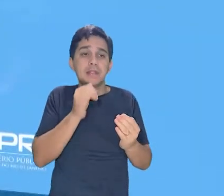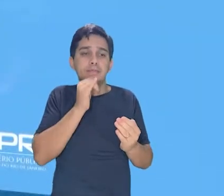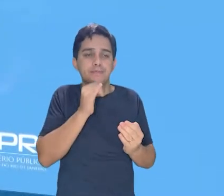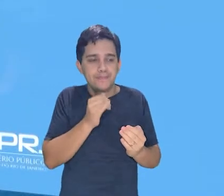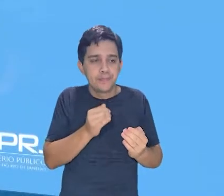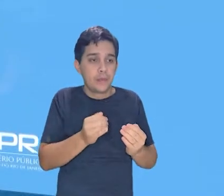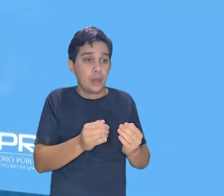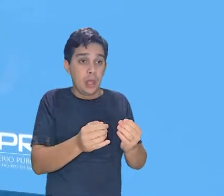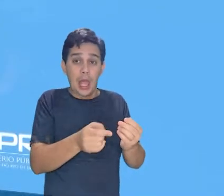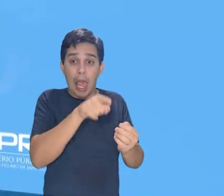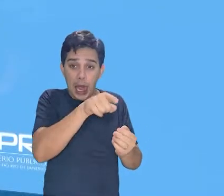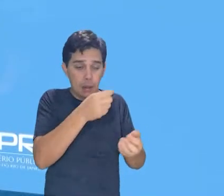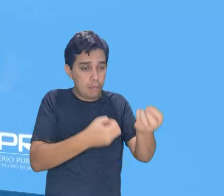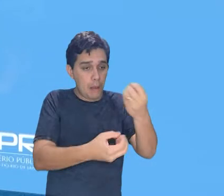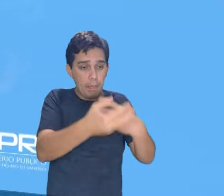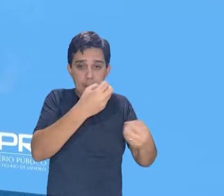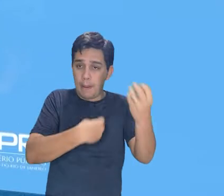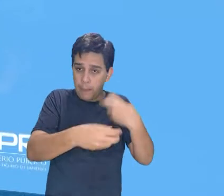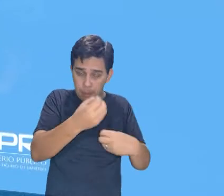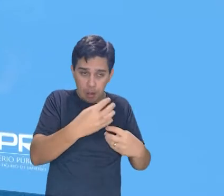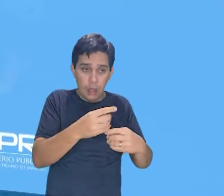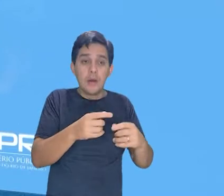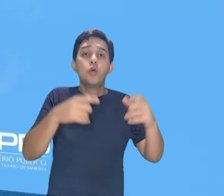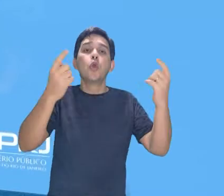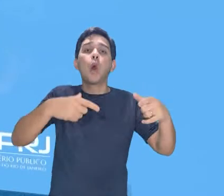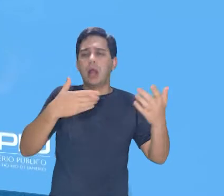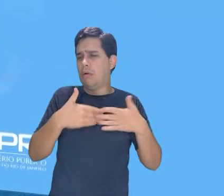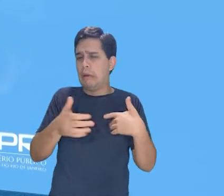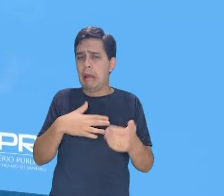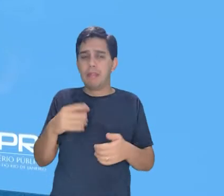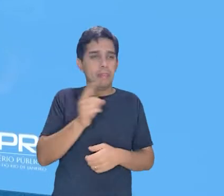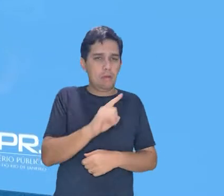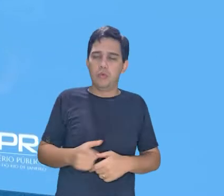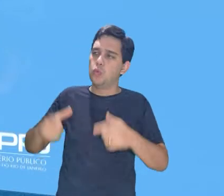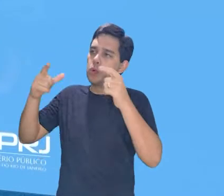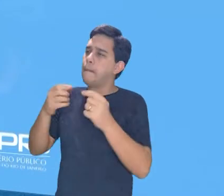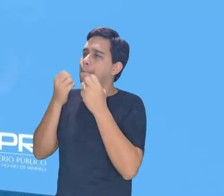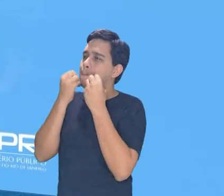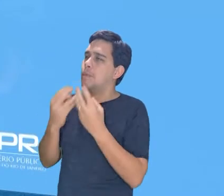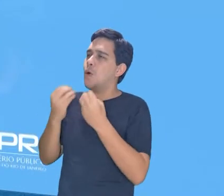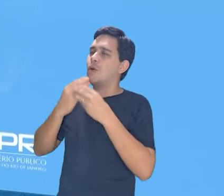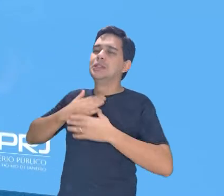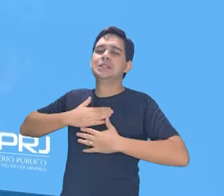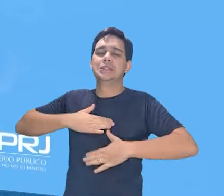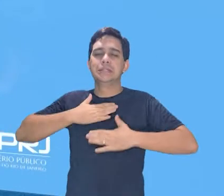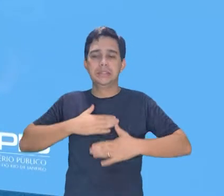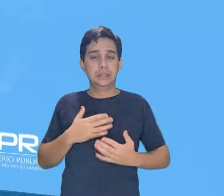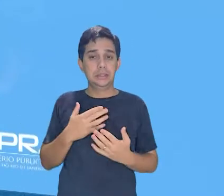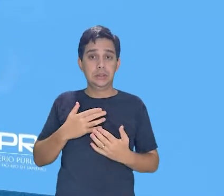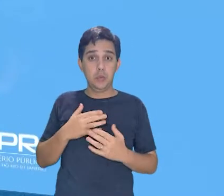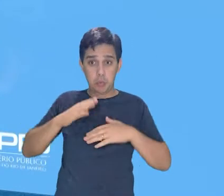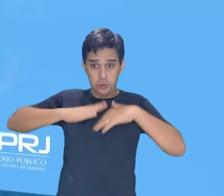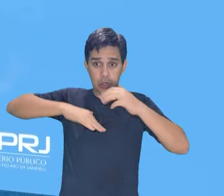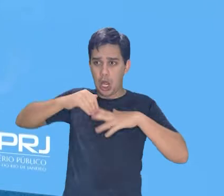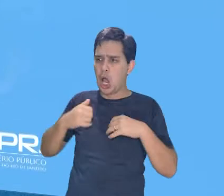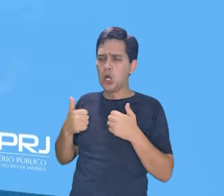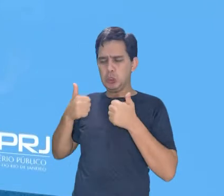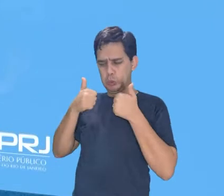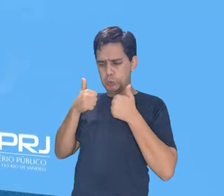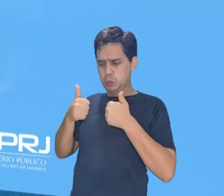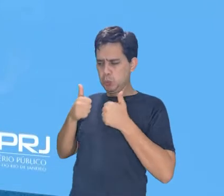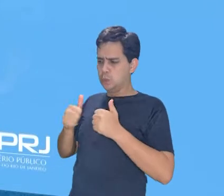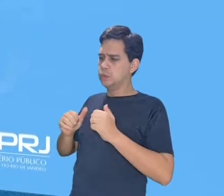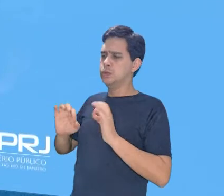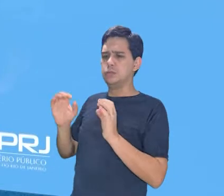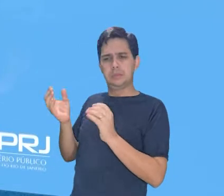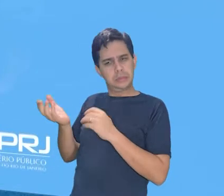local adequado e acolhedor, por profissional habilitado, respeitado o tempo, a opinião e o